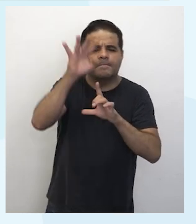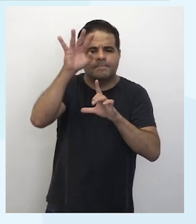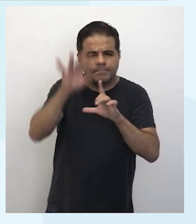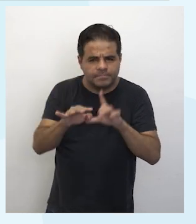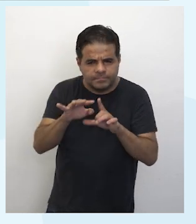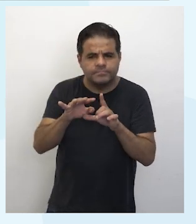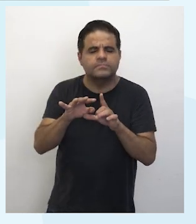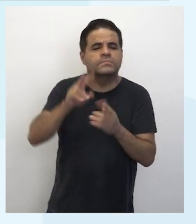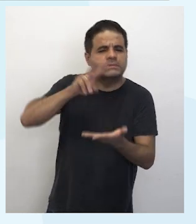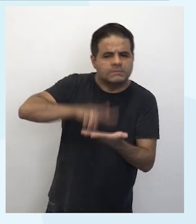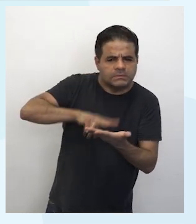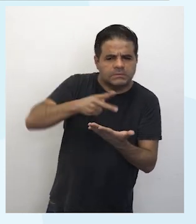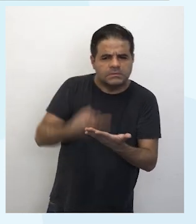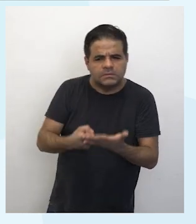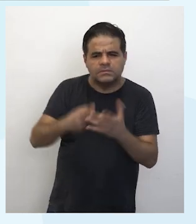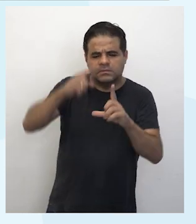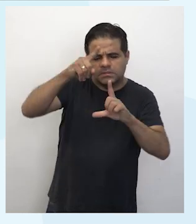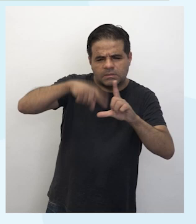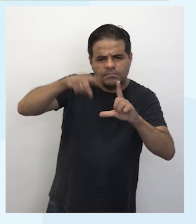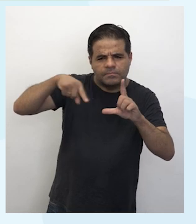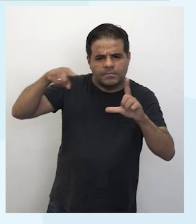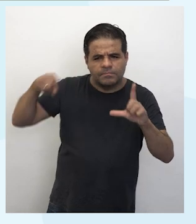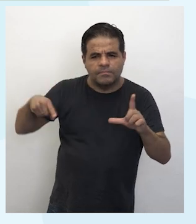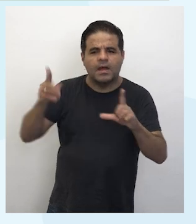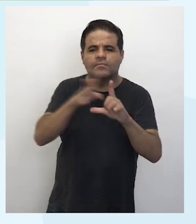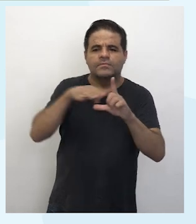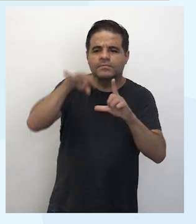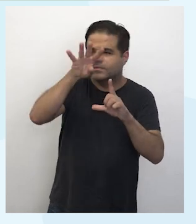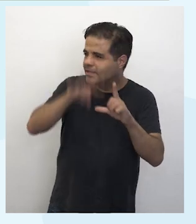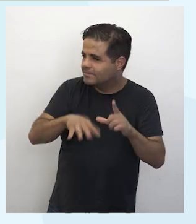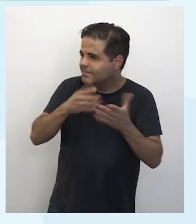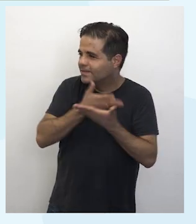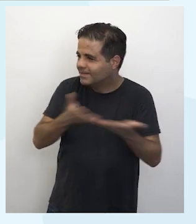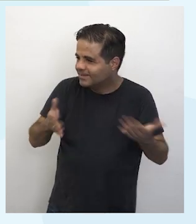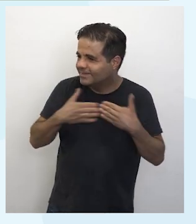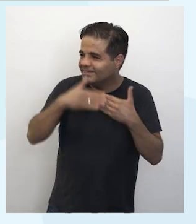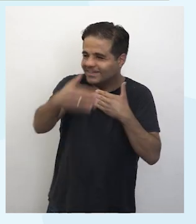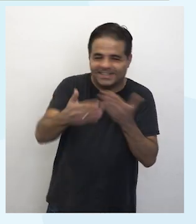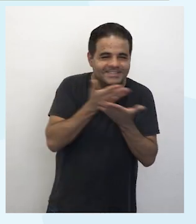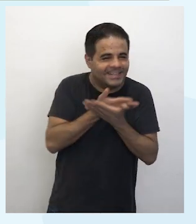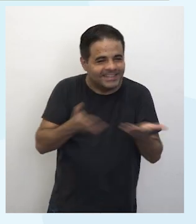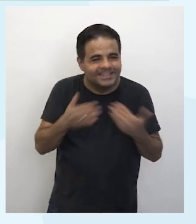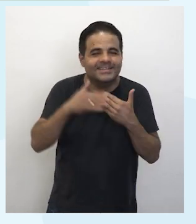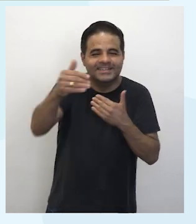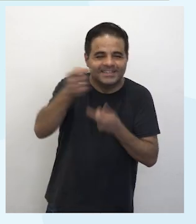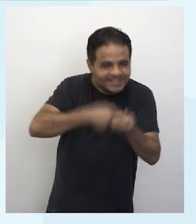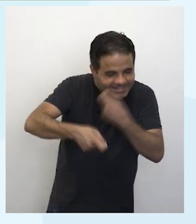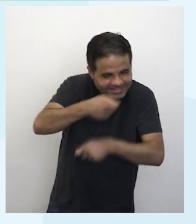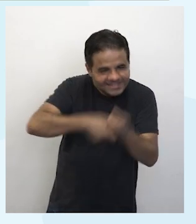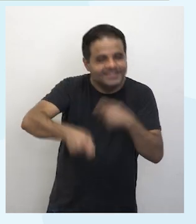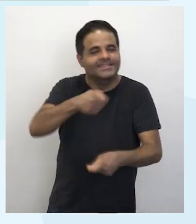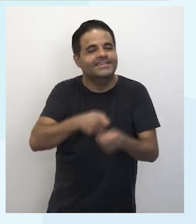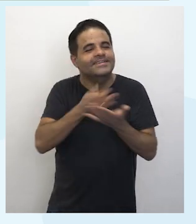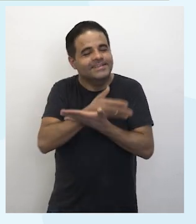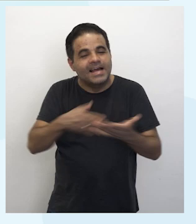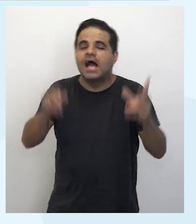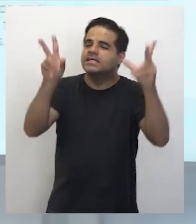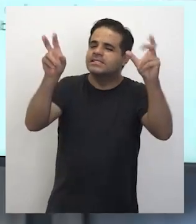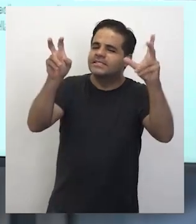A gente vai interpretar gráficos e tabelas, né? Nós vamos considerar alguns aspectos sociais e econômicos relacionados a esse